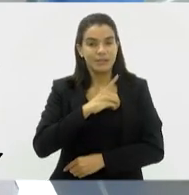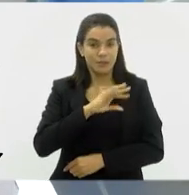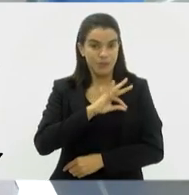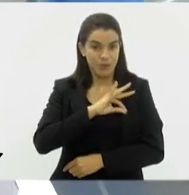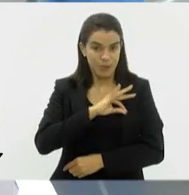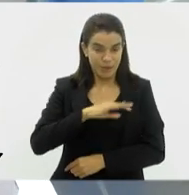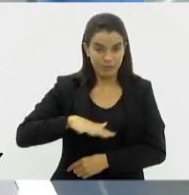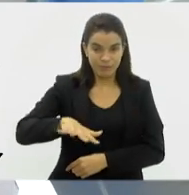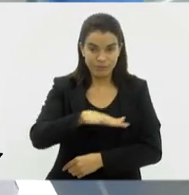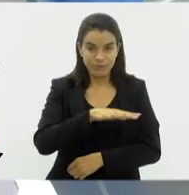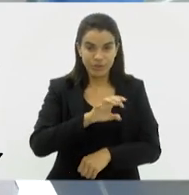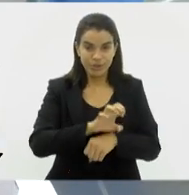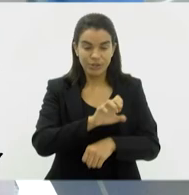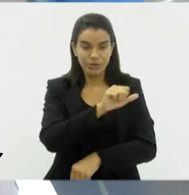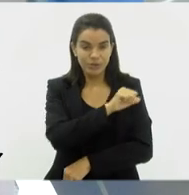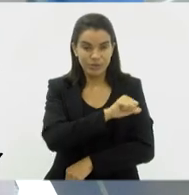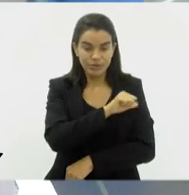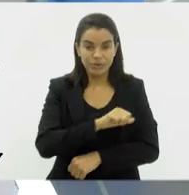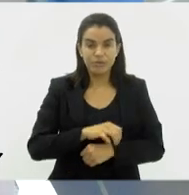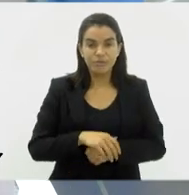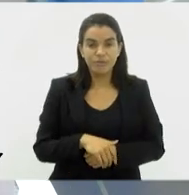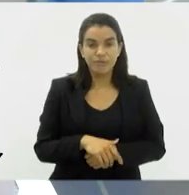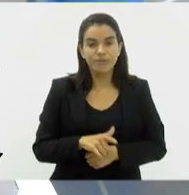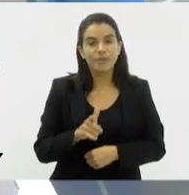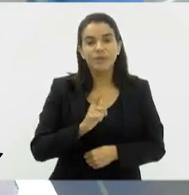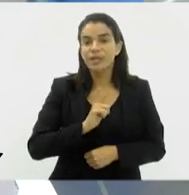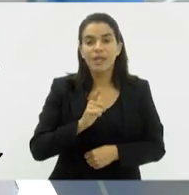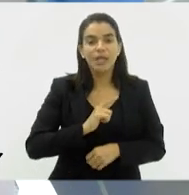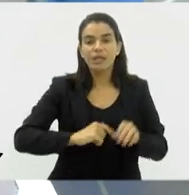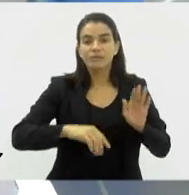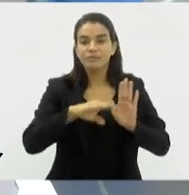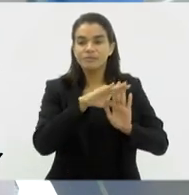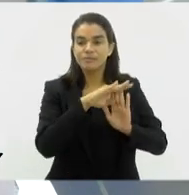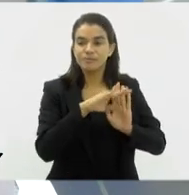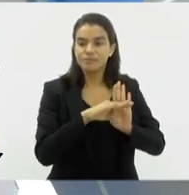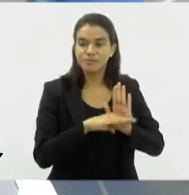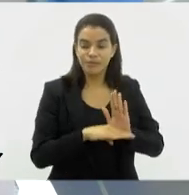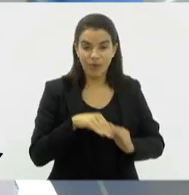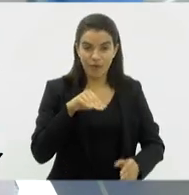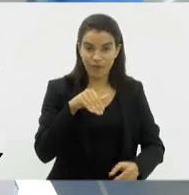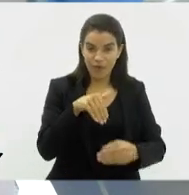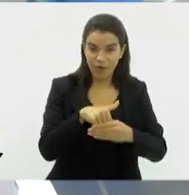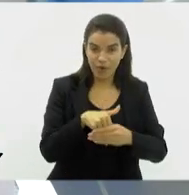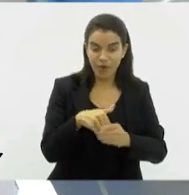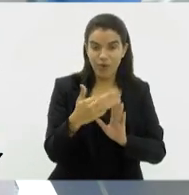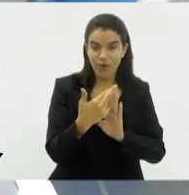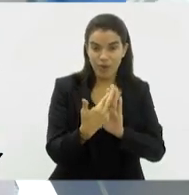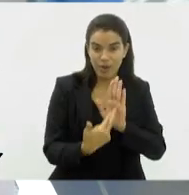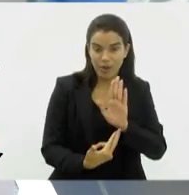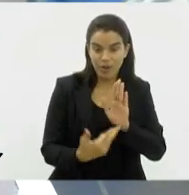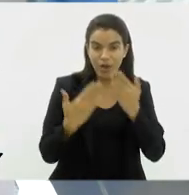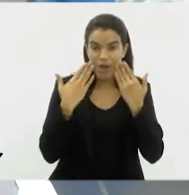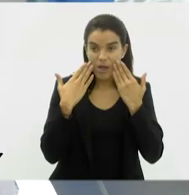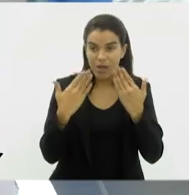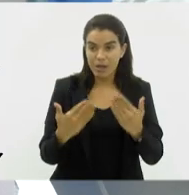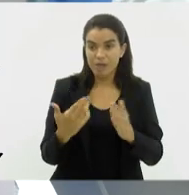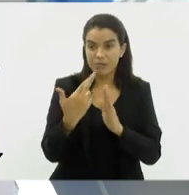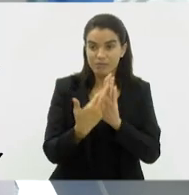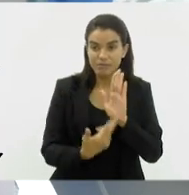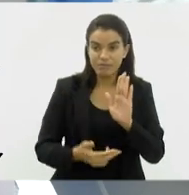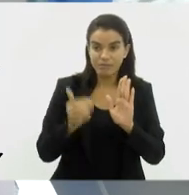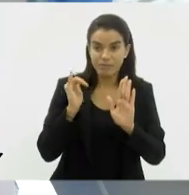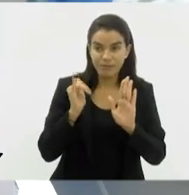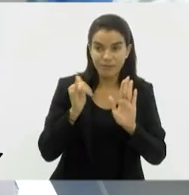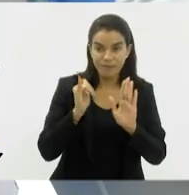âmbito do Estado do Rio de Janeiro teria a seguinte pauta votação do relatório apresentado pelo relator